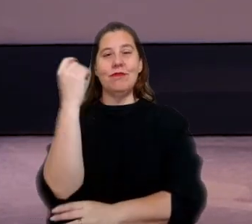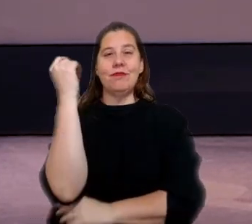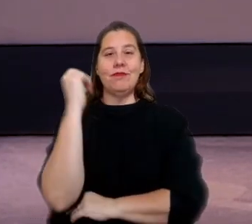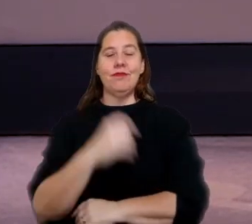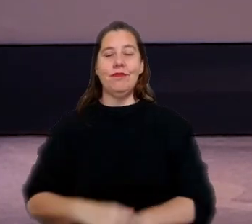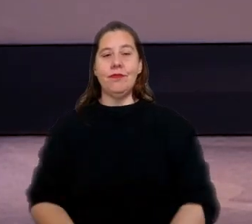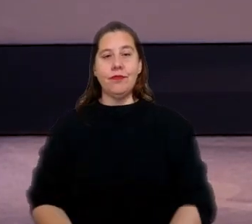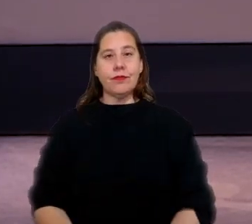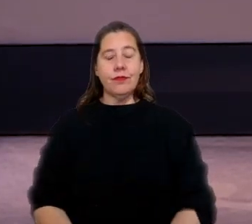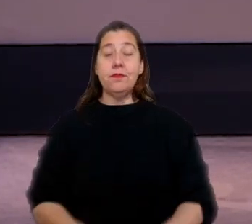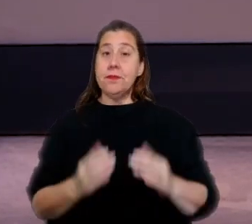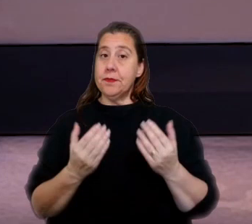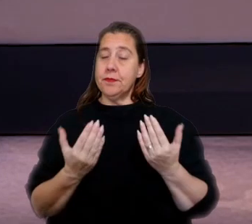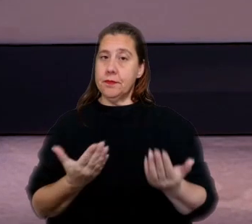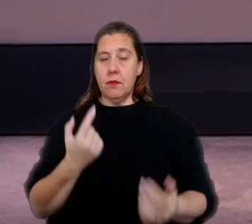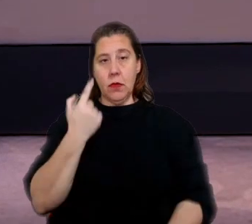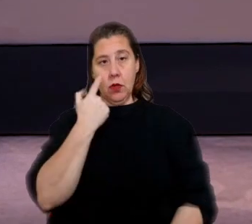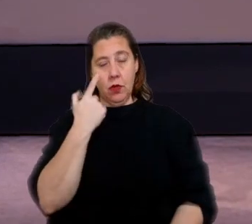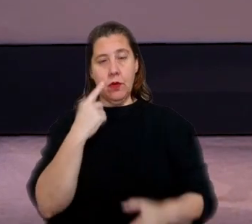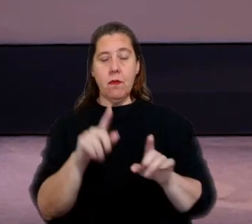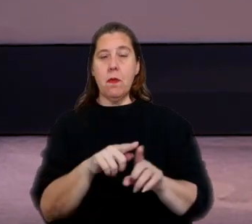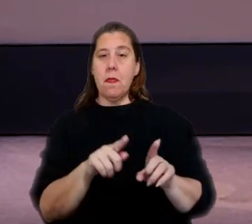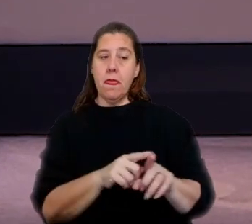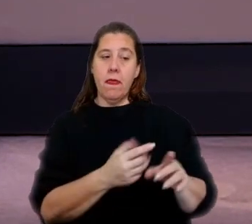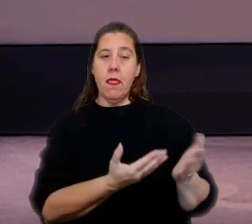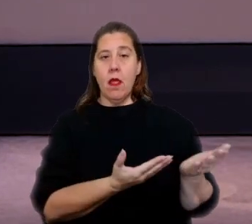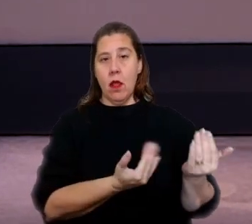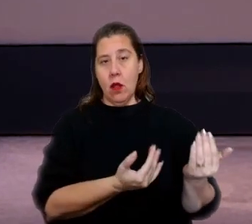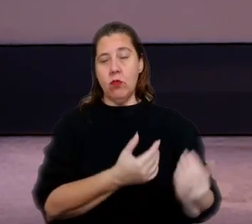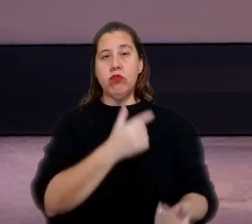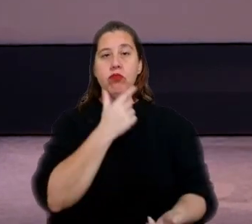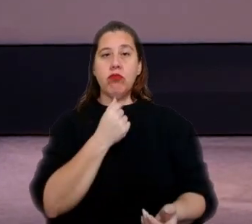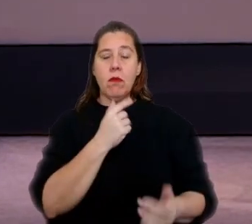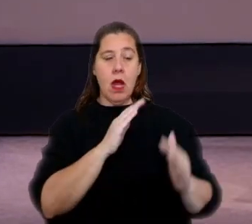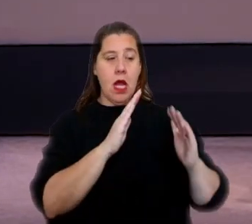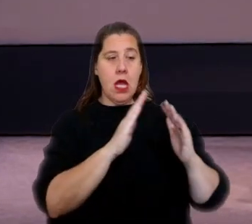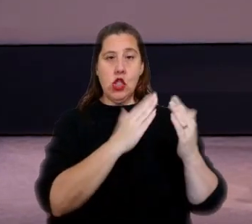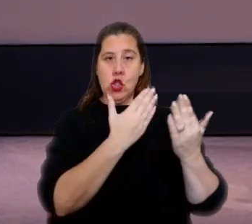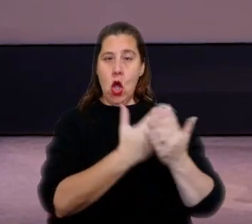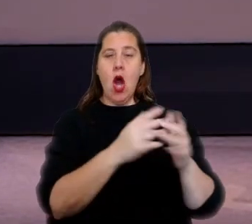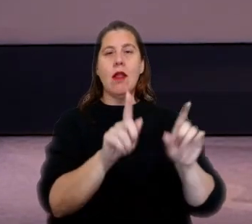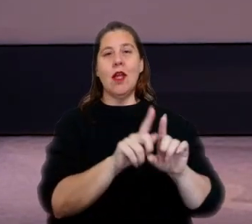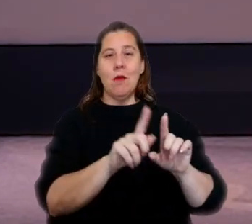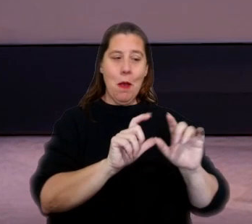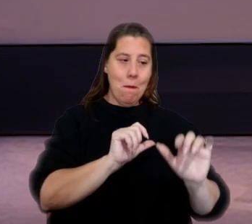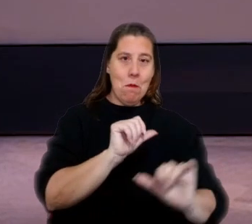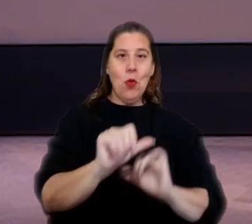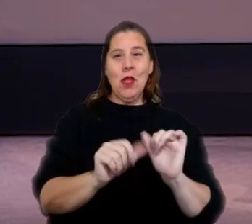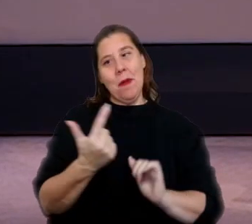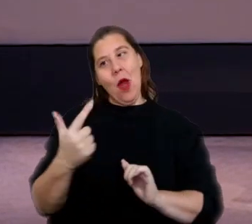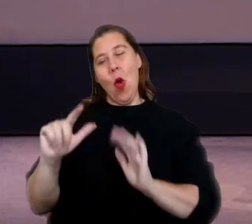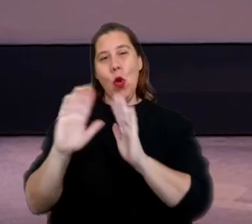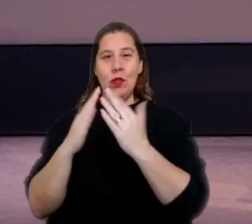luto patológico, né? Bom, então aí a gente viu que os meninos mudam de escola, né, quer dizer,